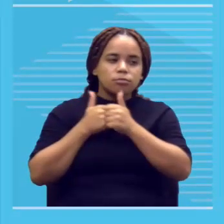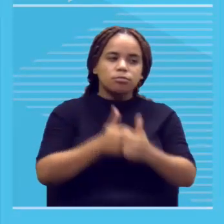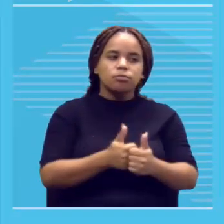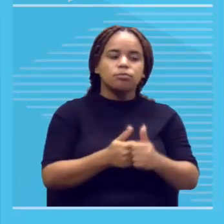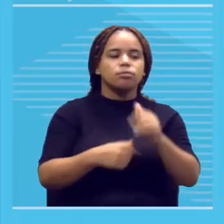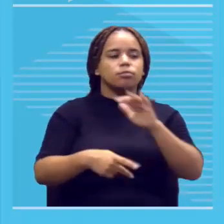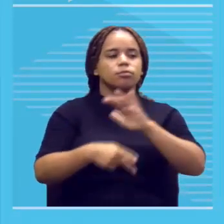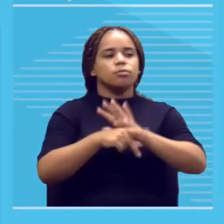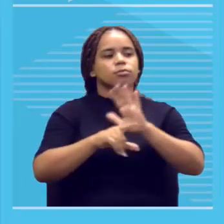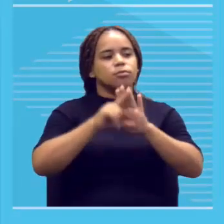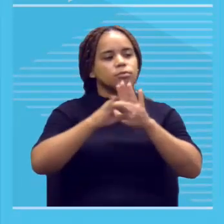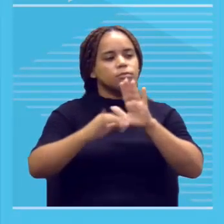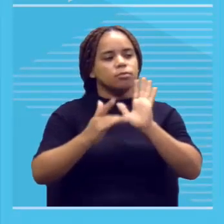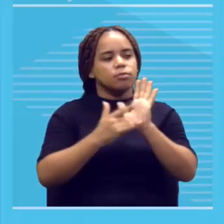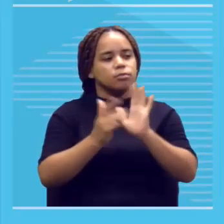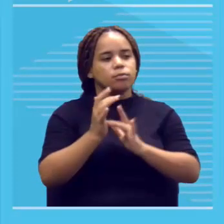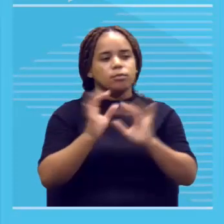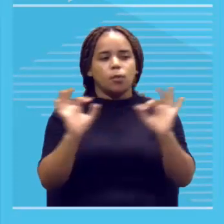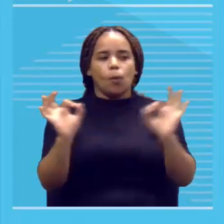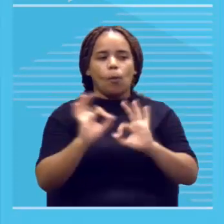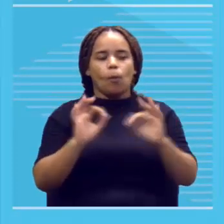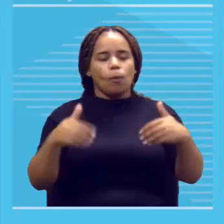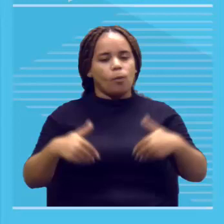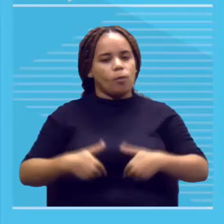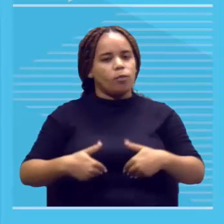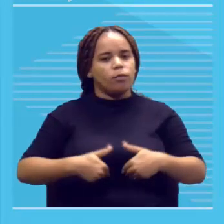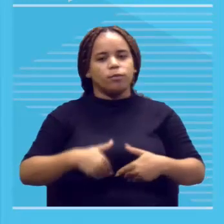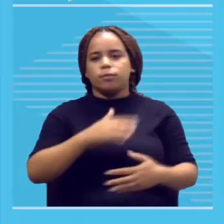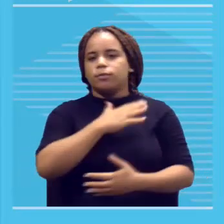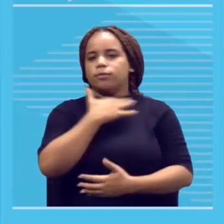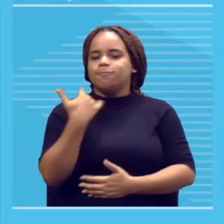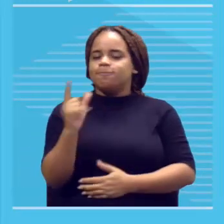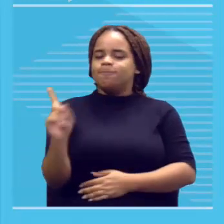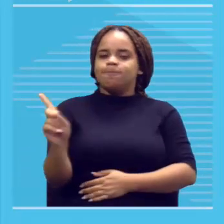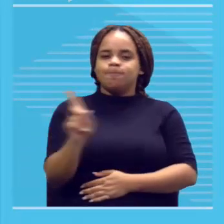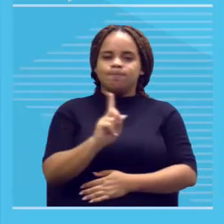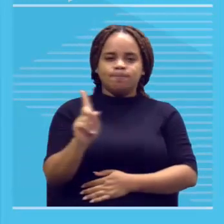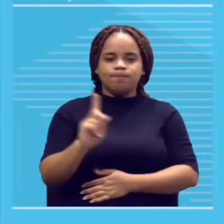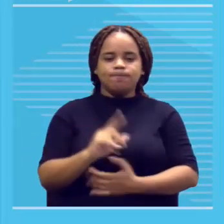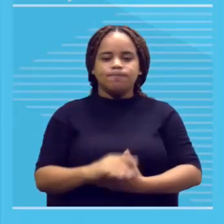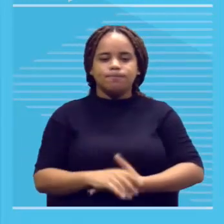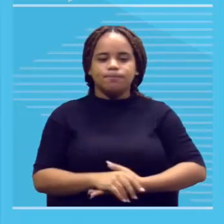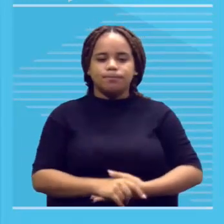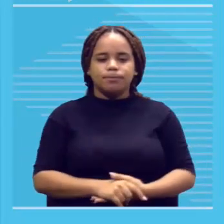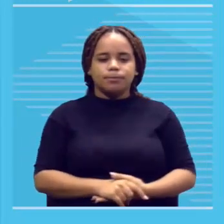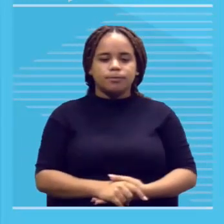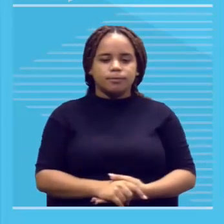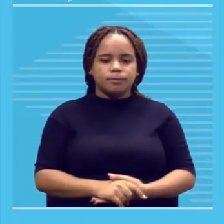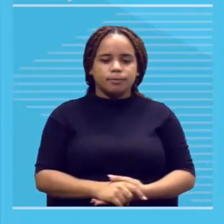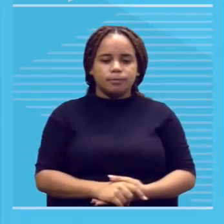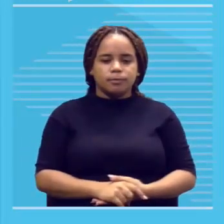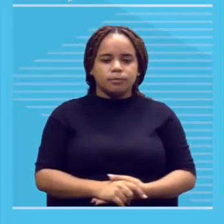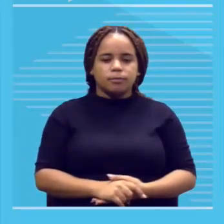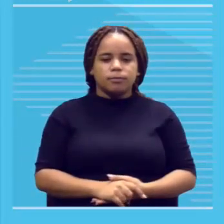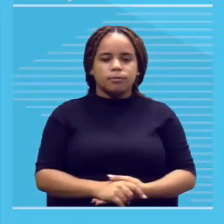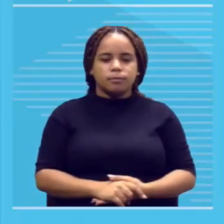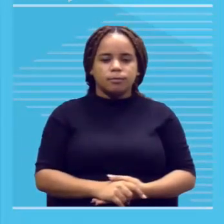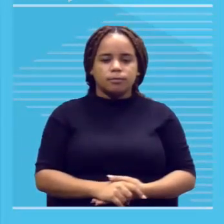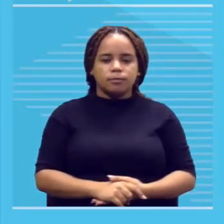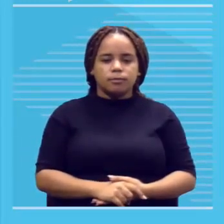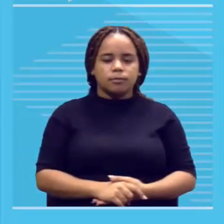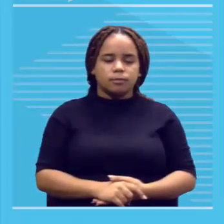segundo a lei de Cristo ninguém deve morrer de fome mais claro impossível